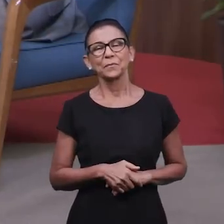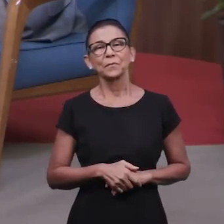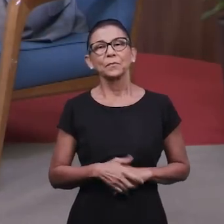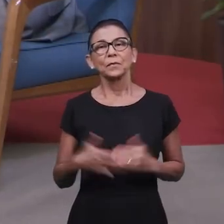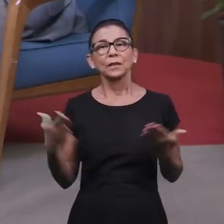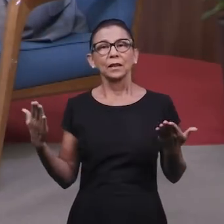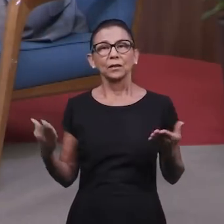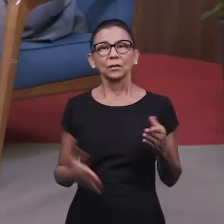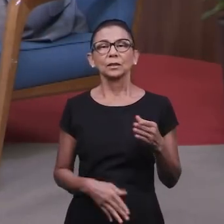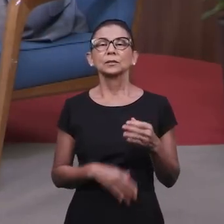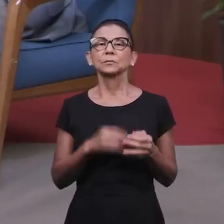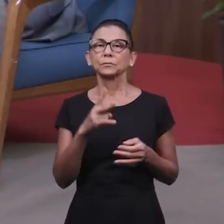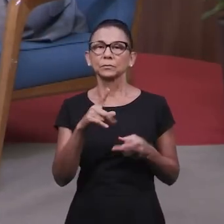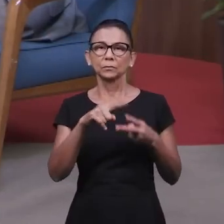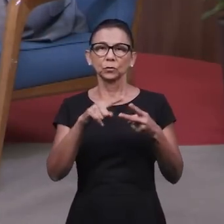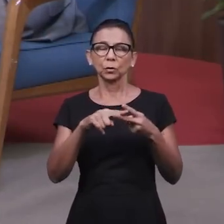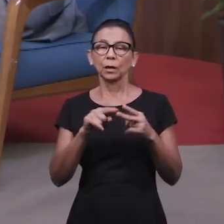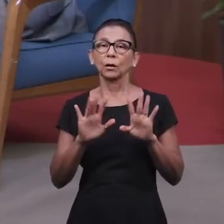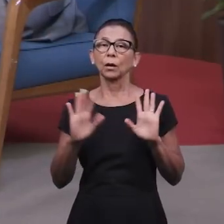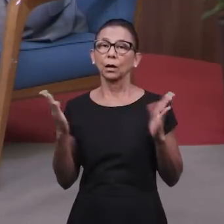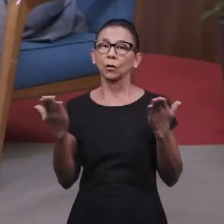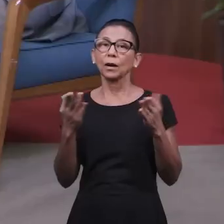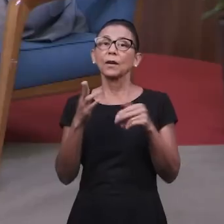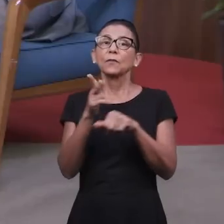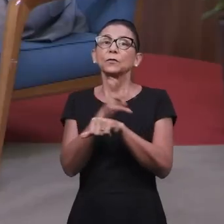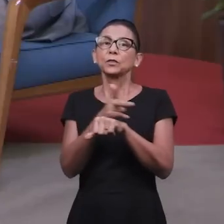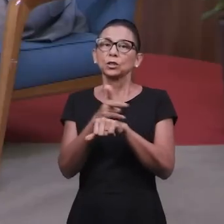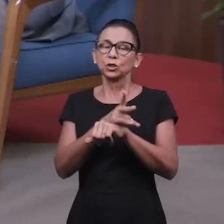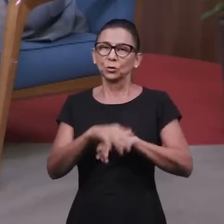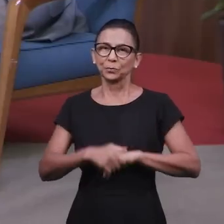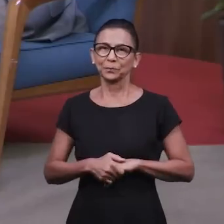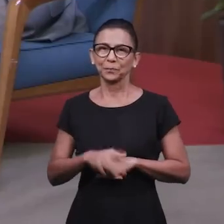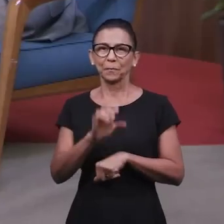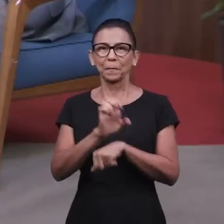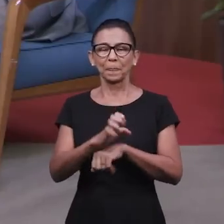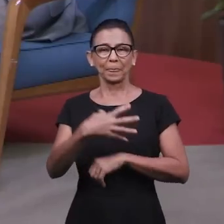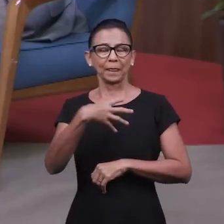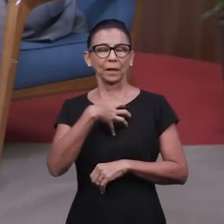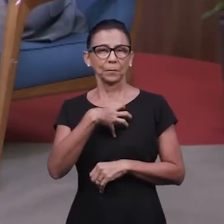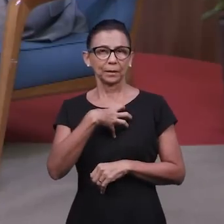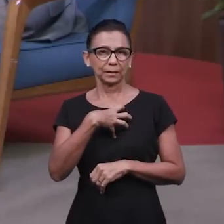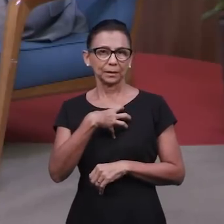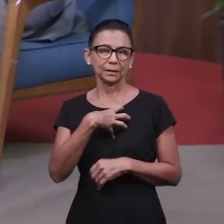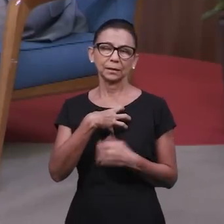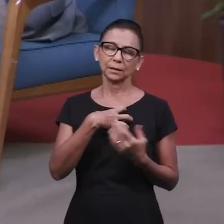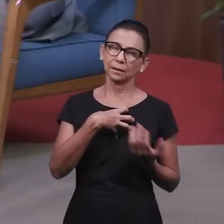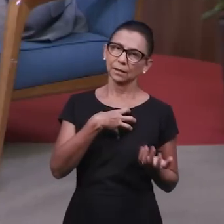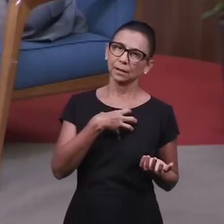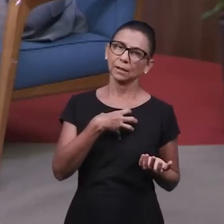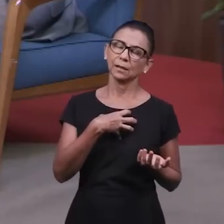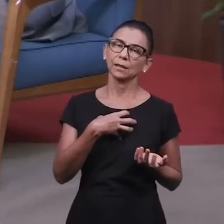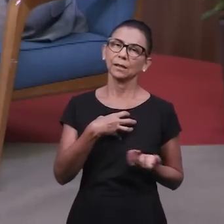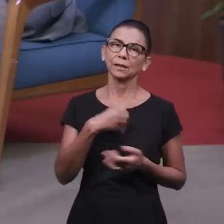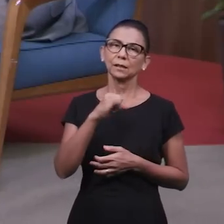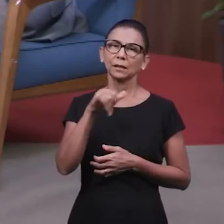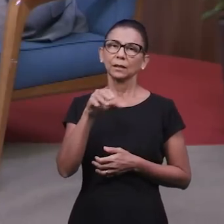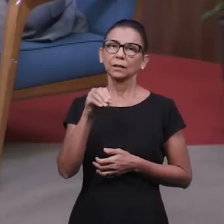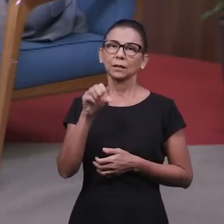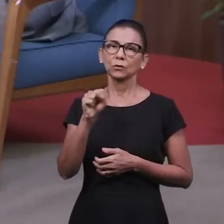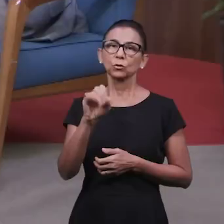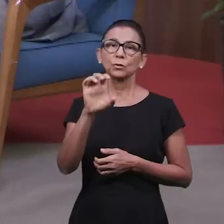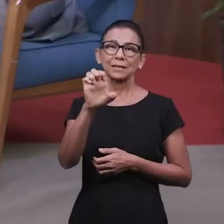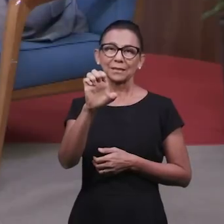trazer duas participações em vídeo. Uma veio de Eunápolis, no estado da Bahia, que foi enviada pelo nosso irmão José